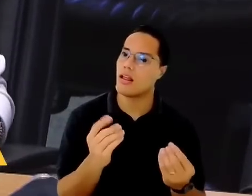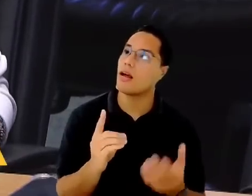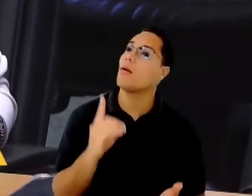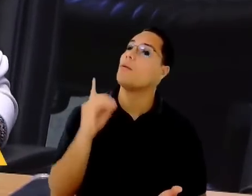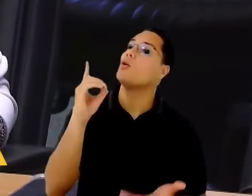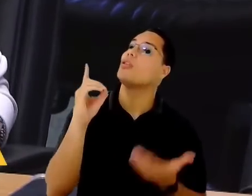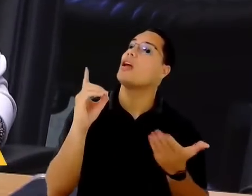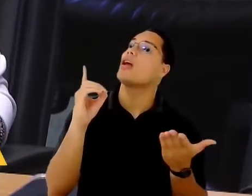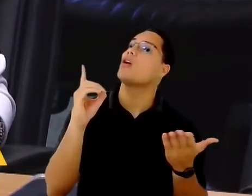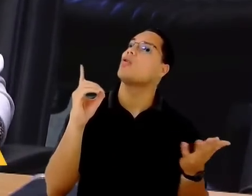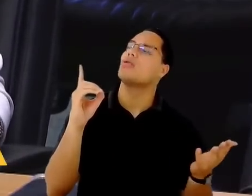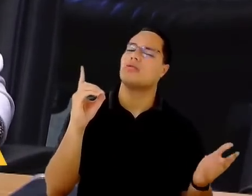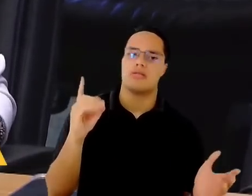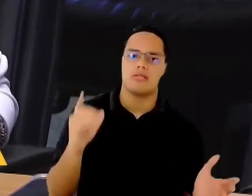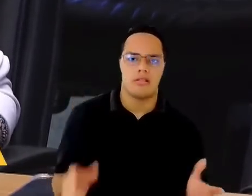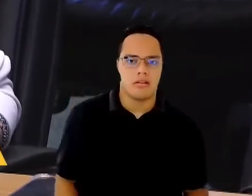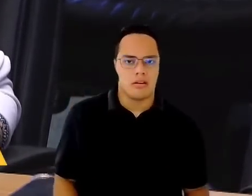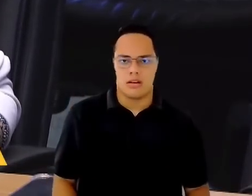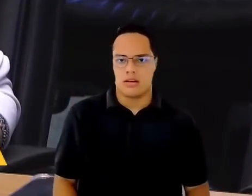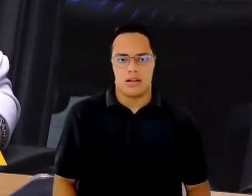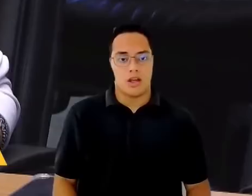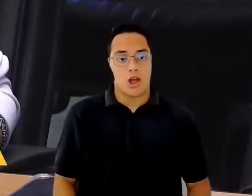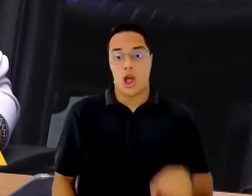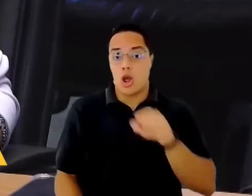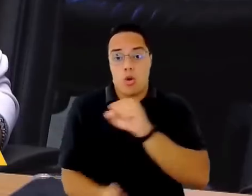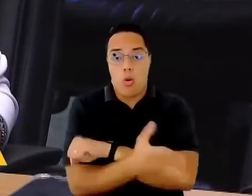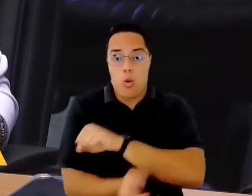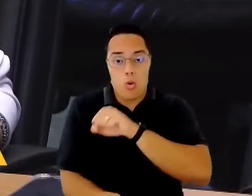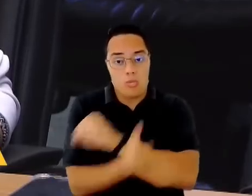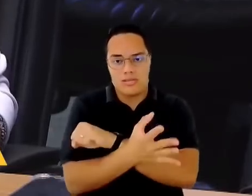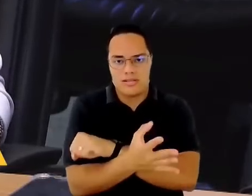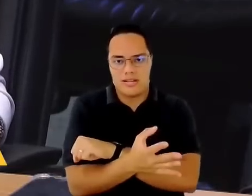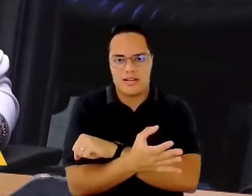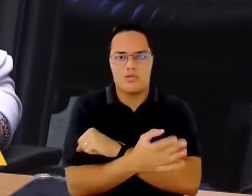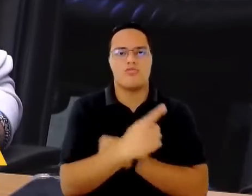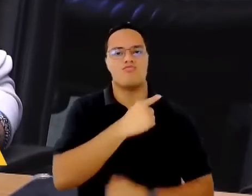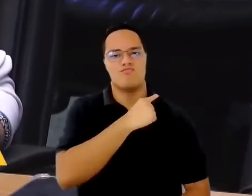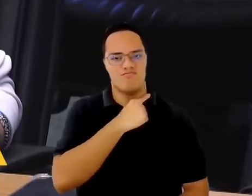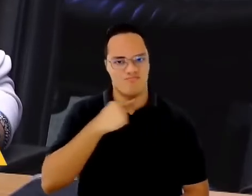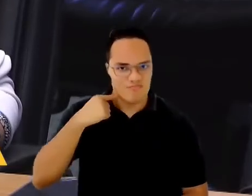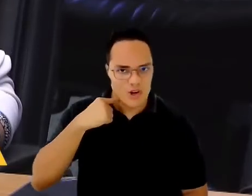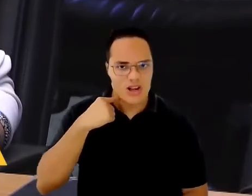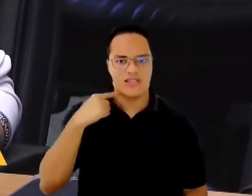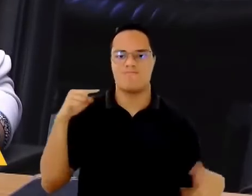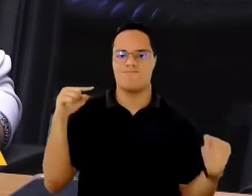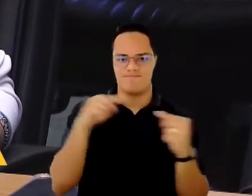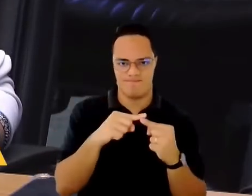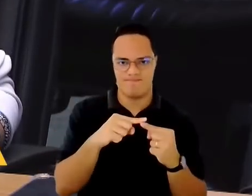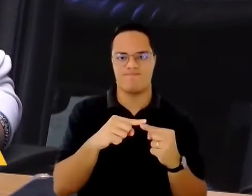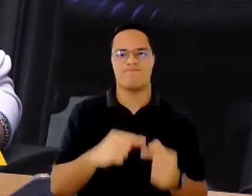sempre digo a corrupção mata a corrupção mata